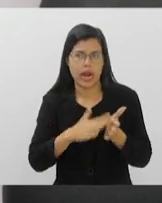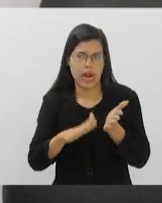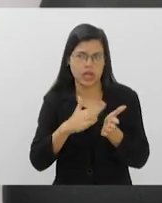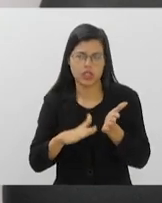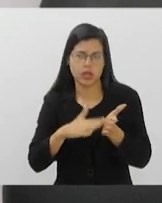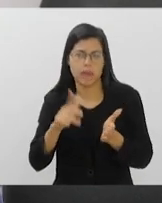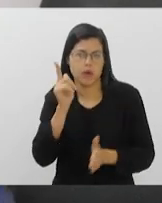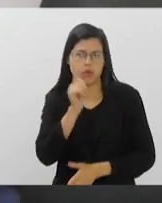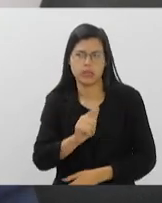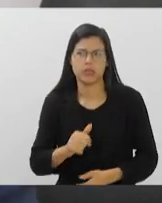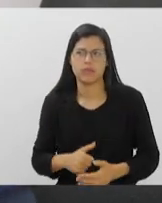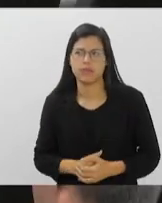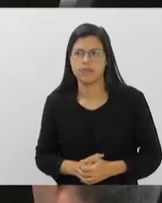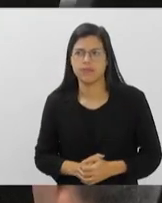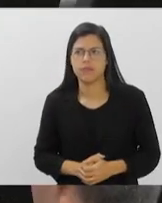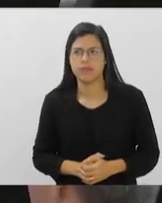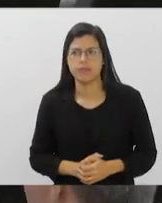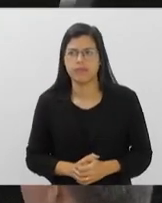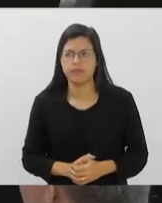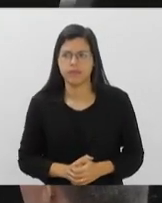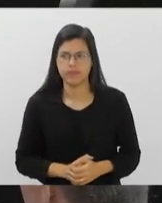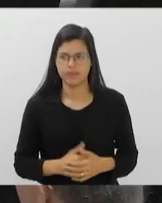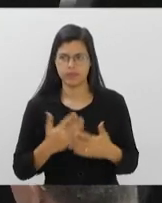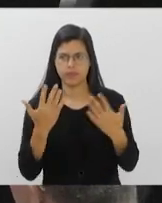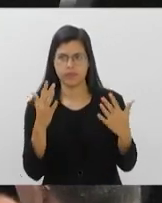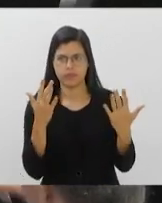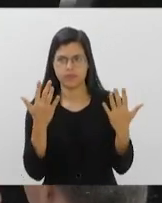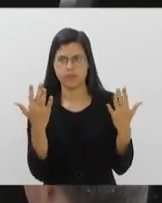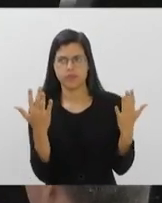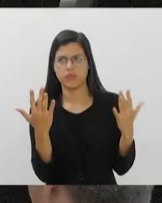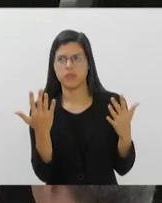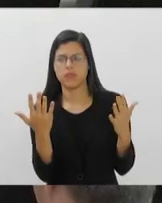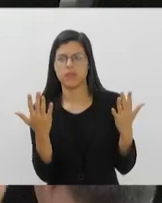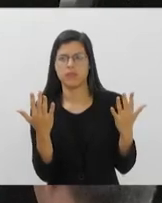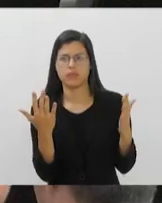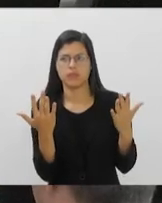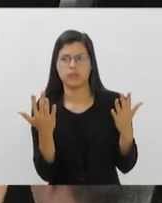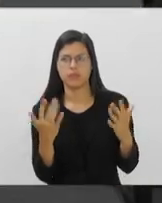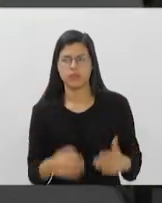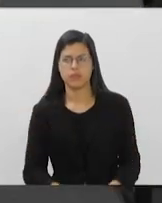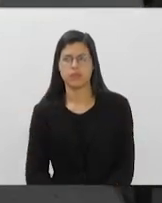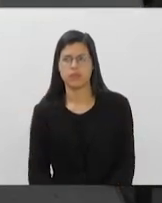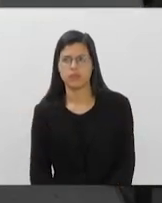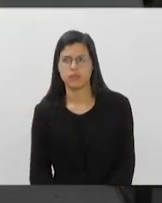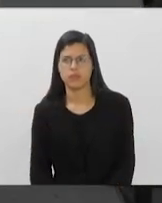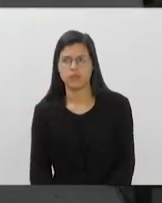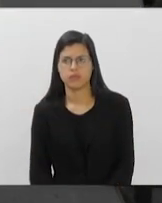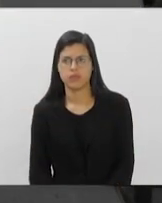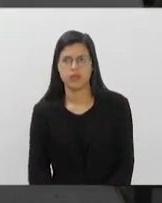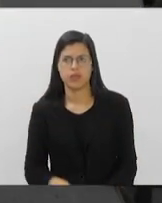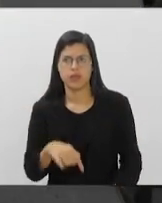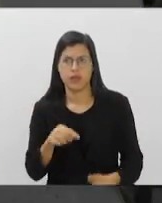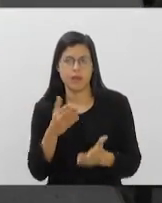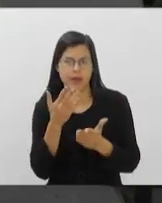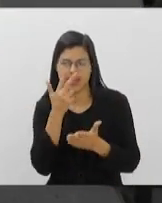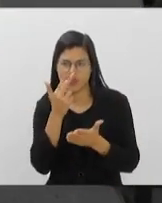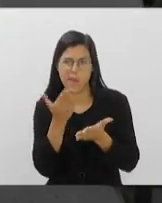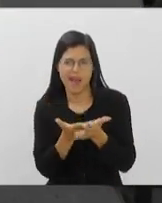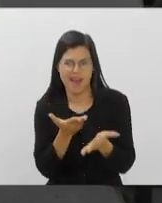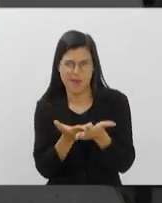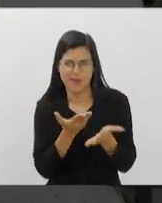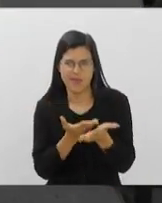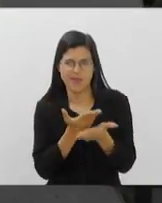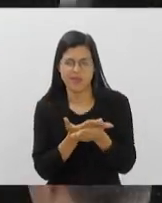conseguir tem ali pode bater palma gente isso aqui é uma aula a gente por